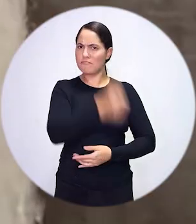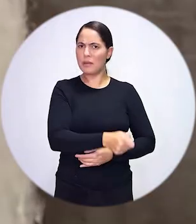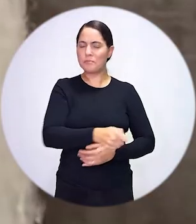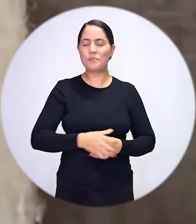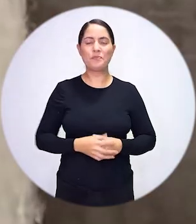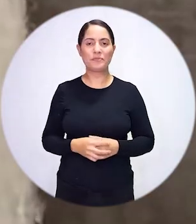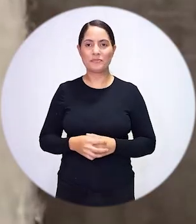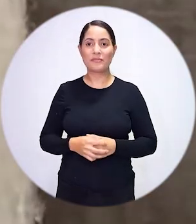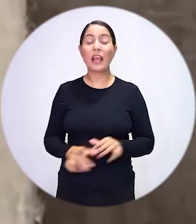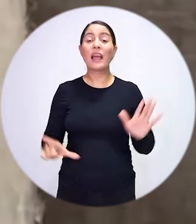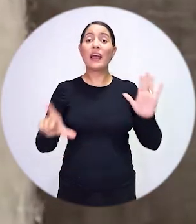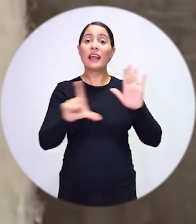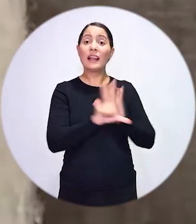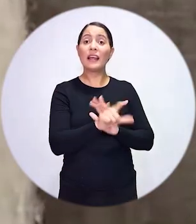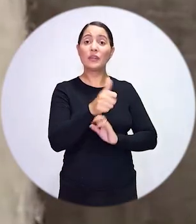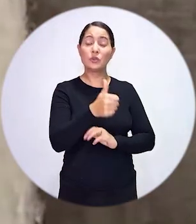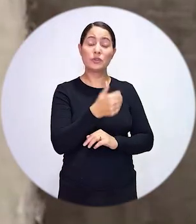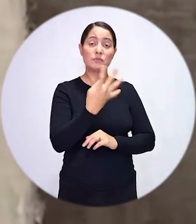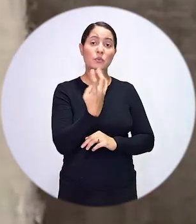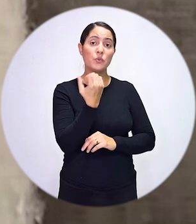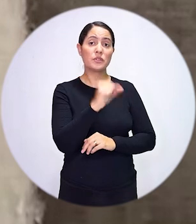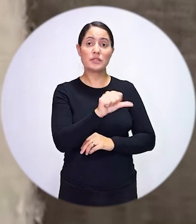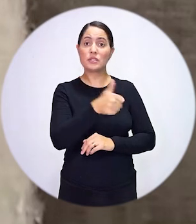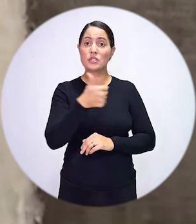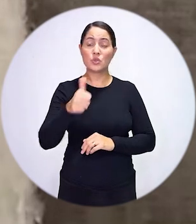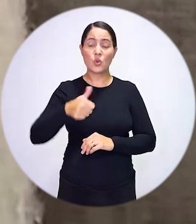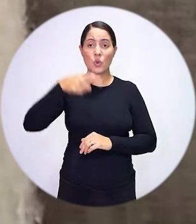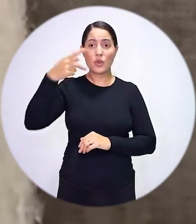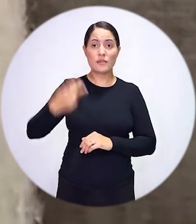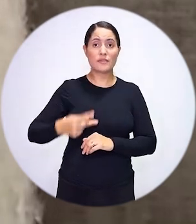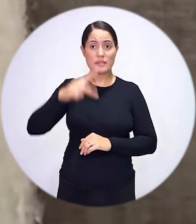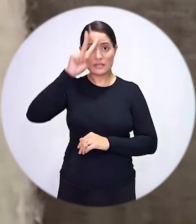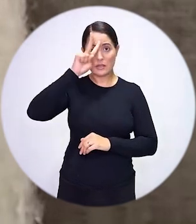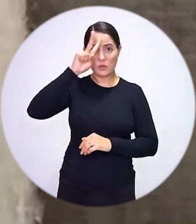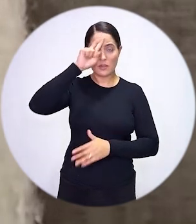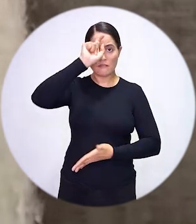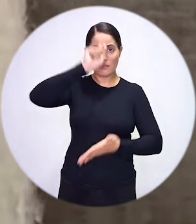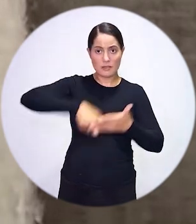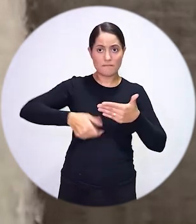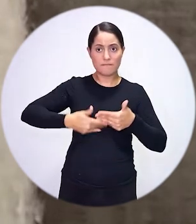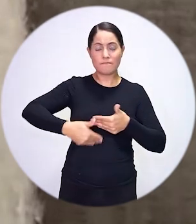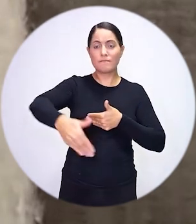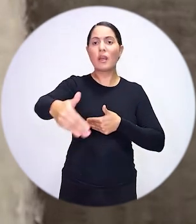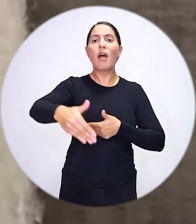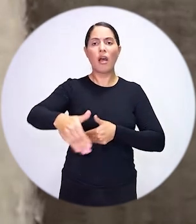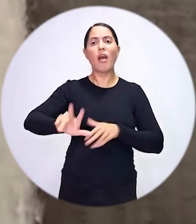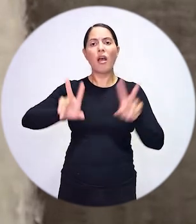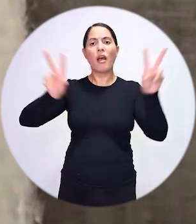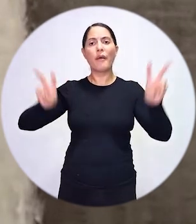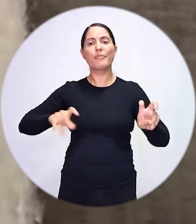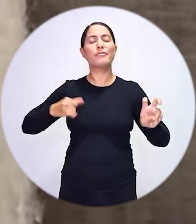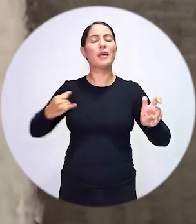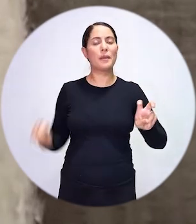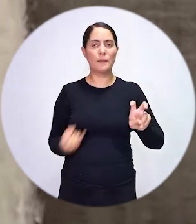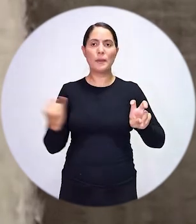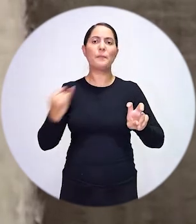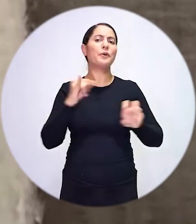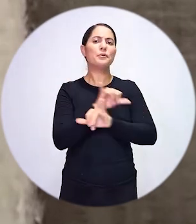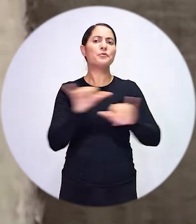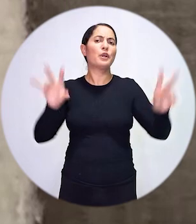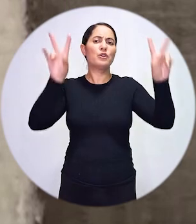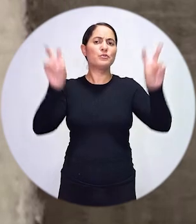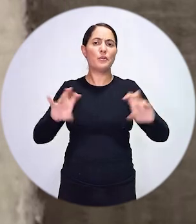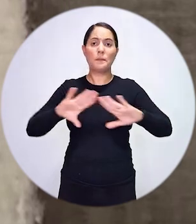Essa nova lei de cyberbullying, a Lei 14.811, ela foi sancionada então agora nessa última segunda-feira, e ela é um passo importante